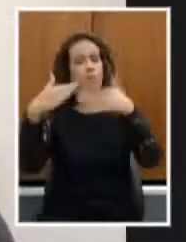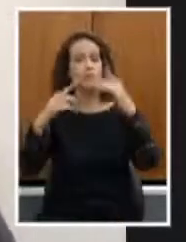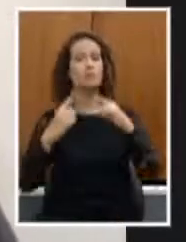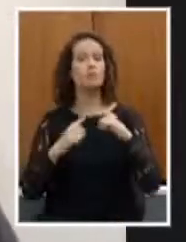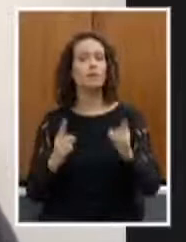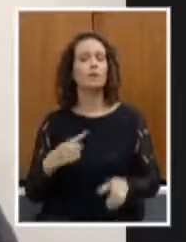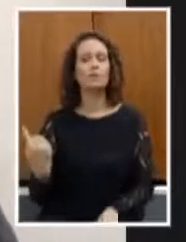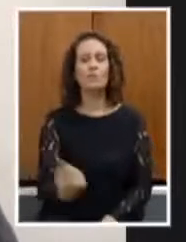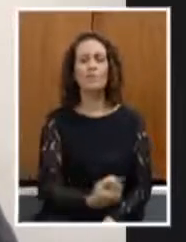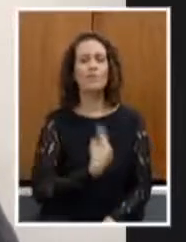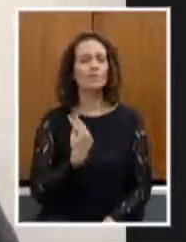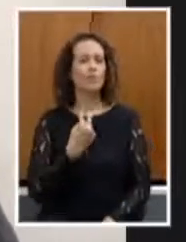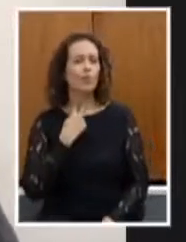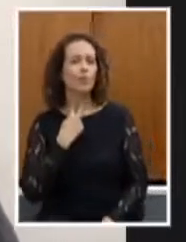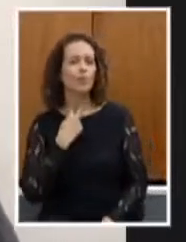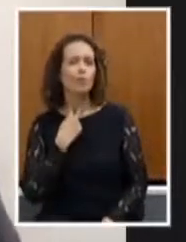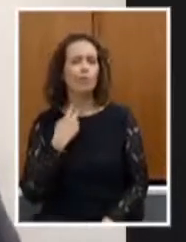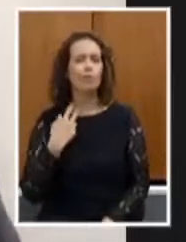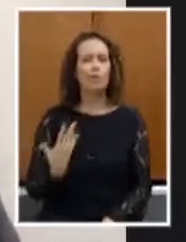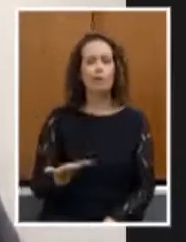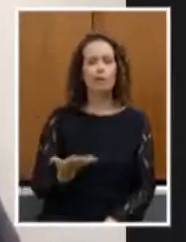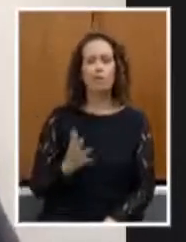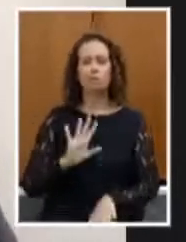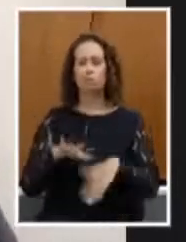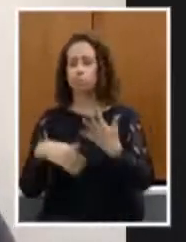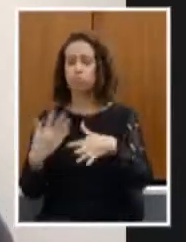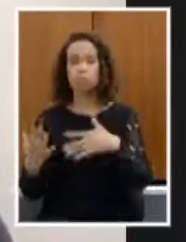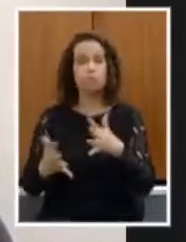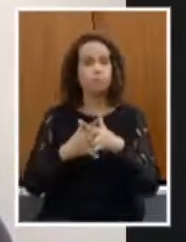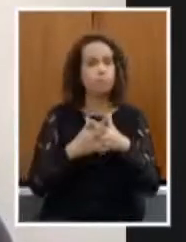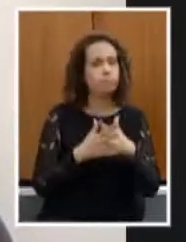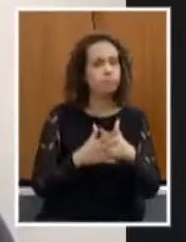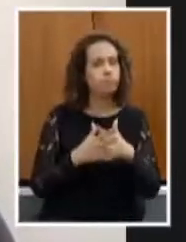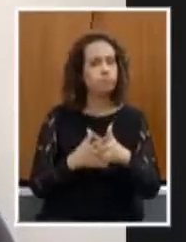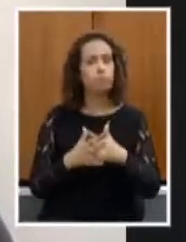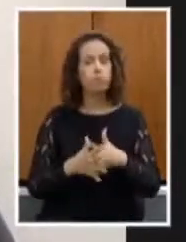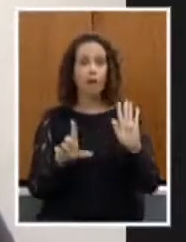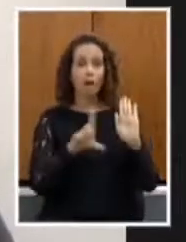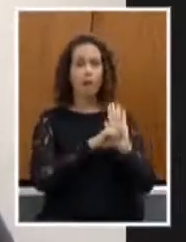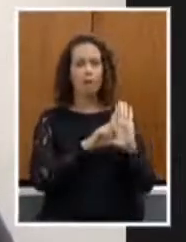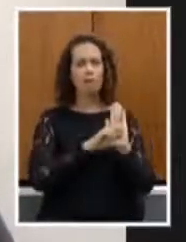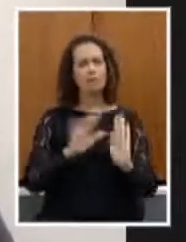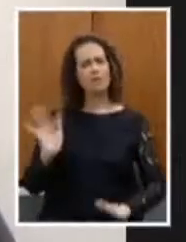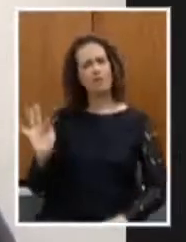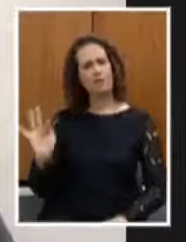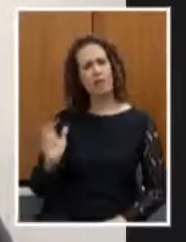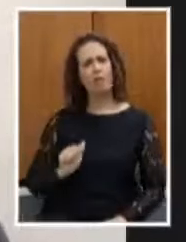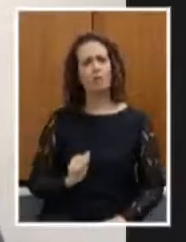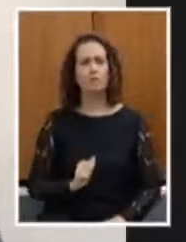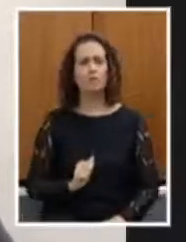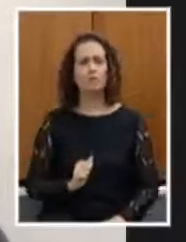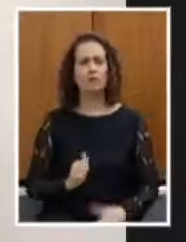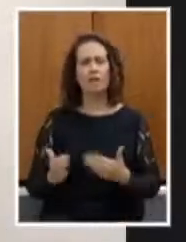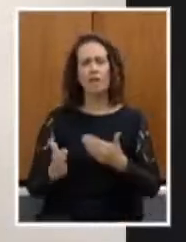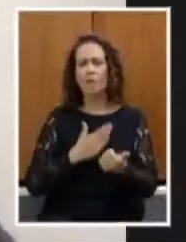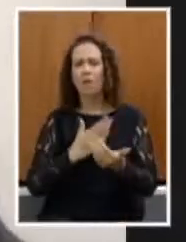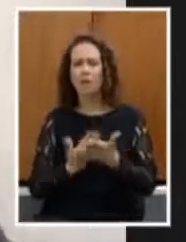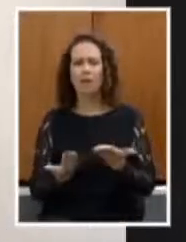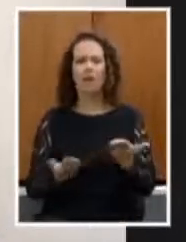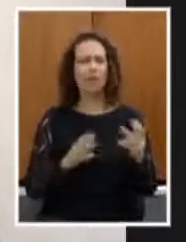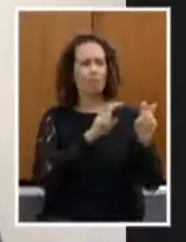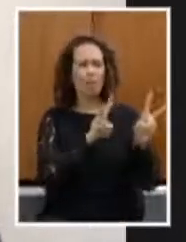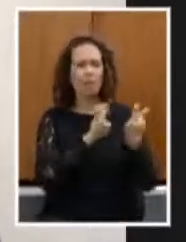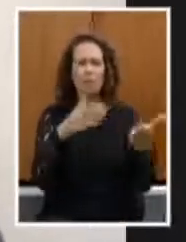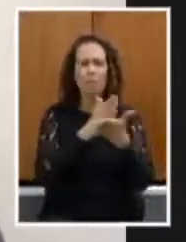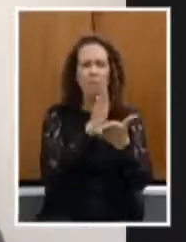não podemos atropelar a legislação federal e aprovar qualquer matéria sem uma análise